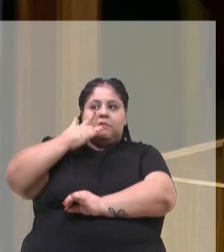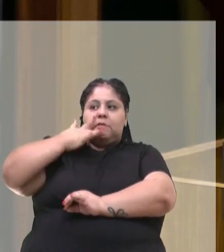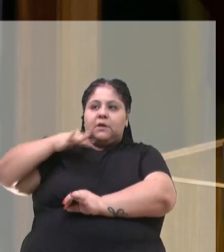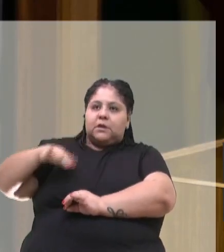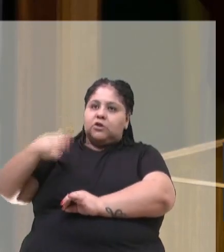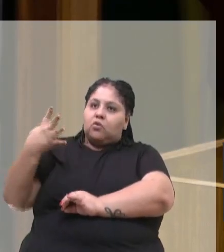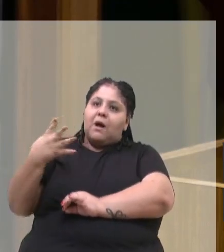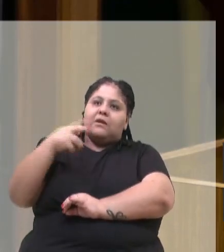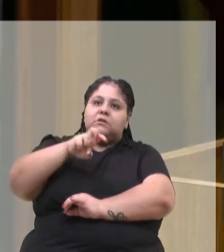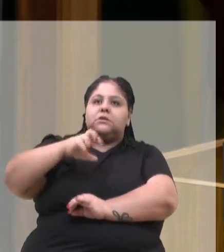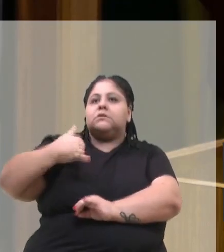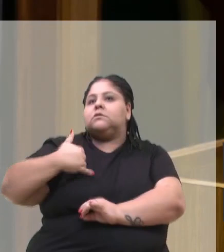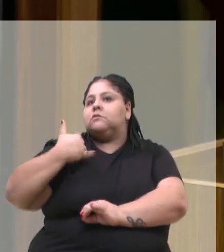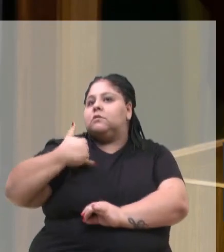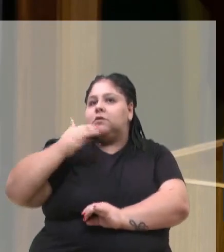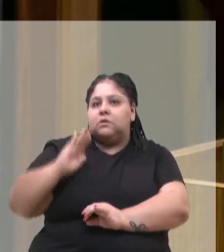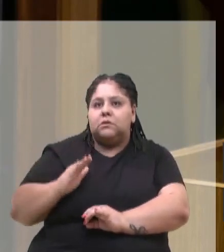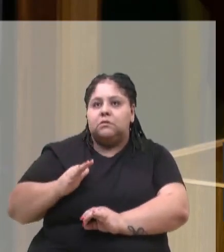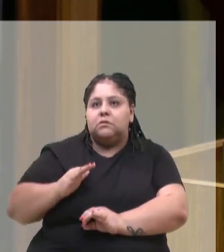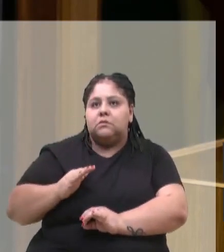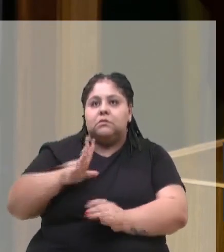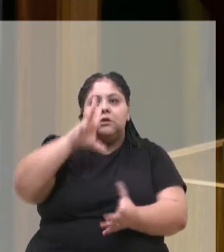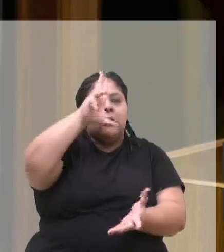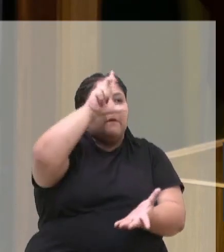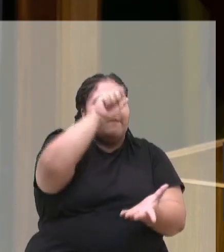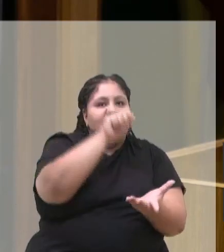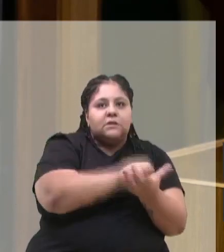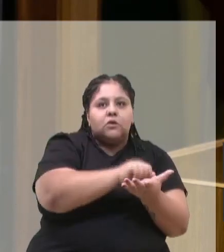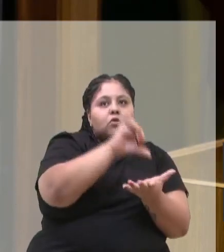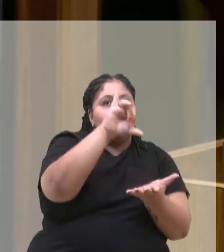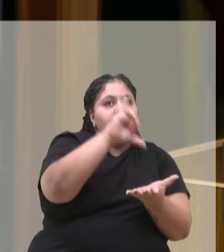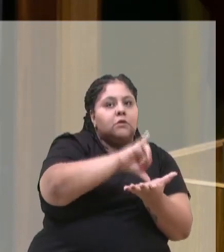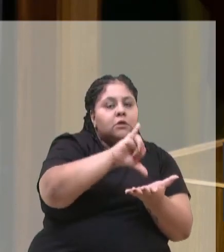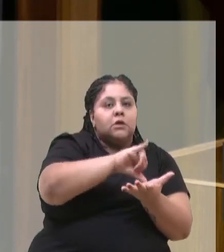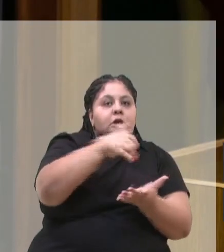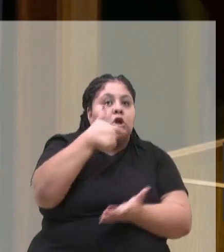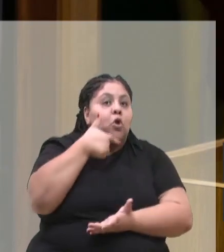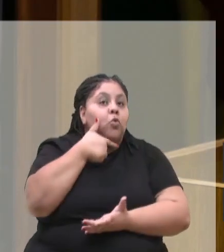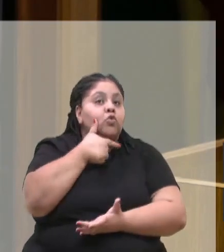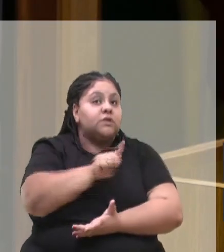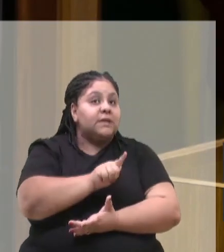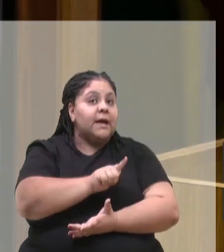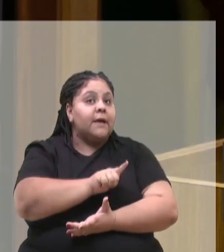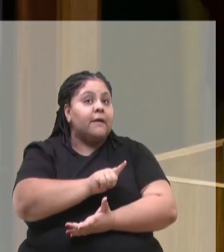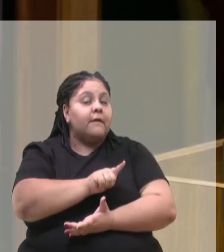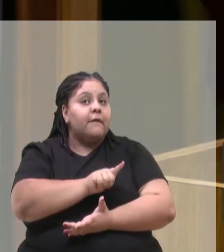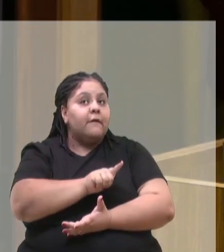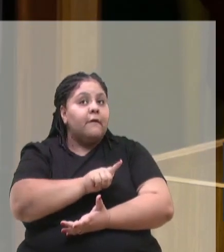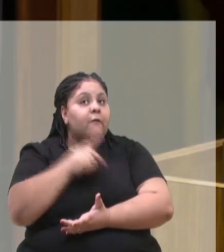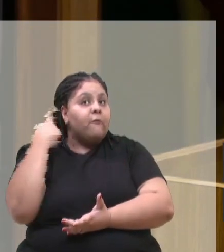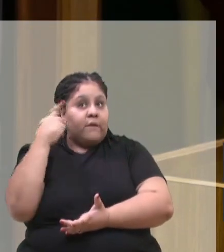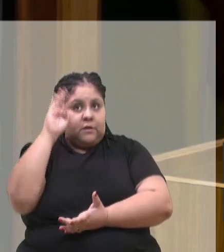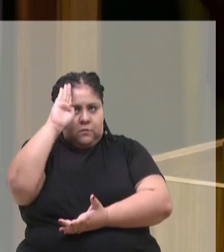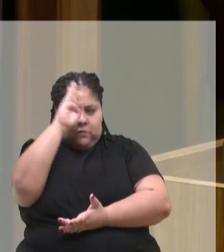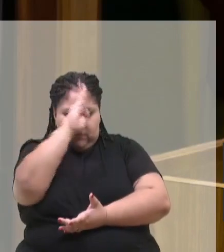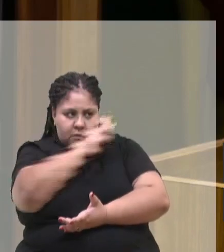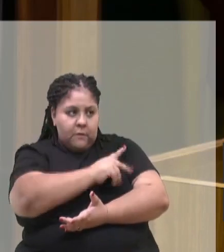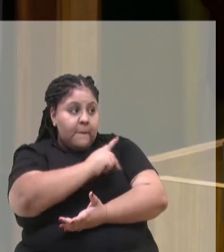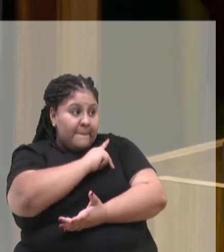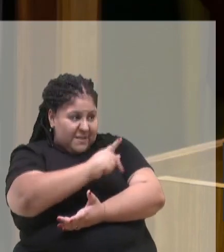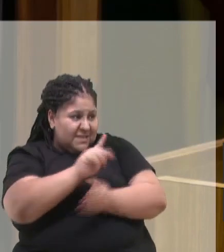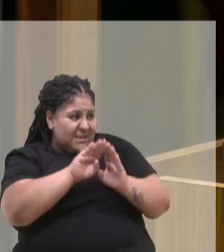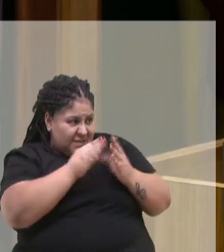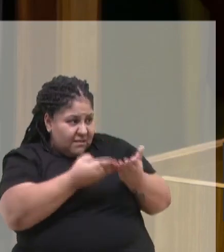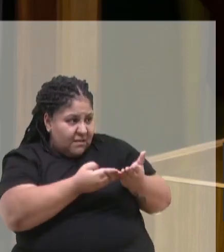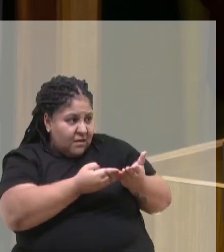ela matricula lá na central e consegue, vereador Adriano Bressan, o senhor que é presidente da Comissão de Educação,